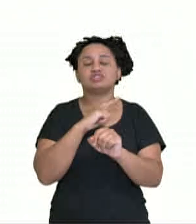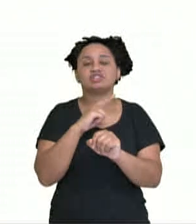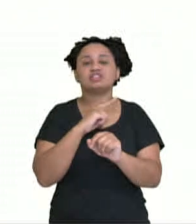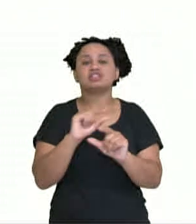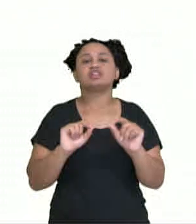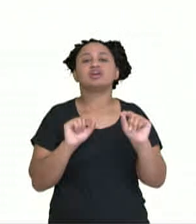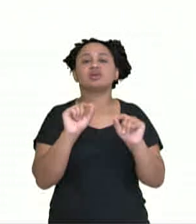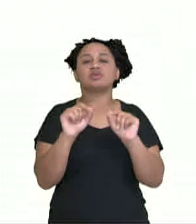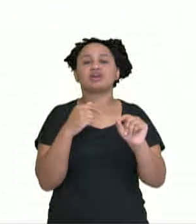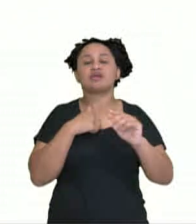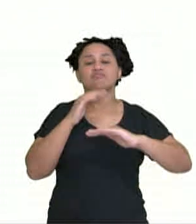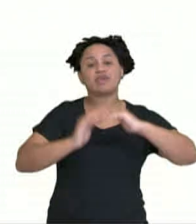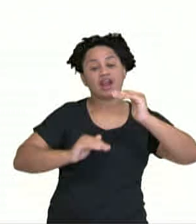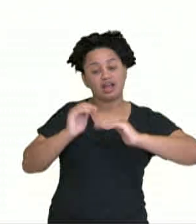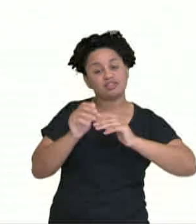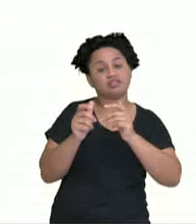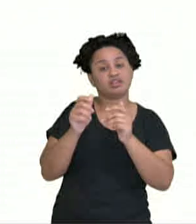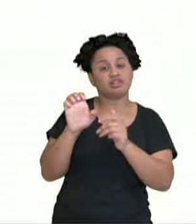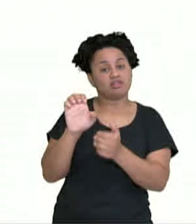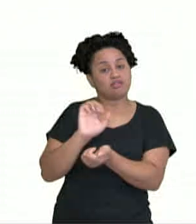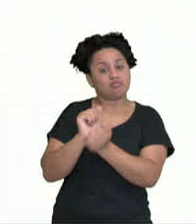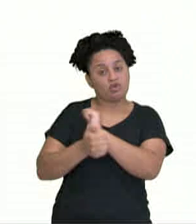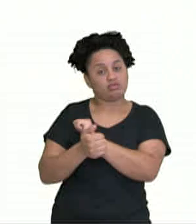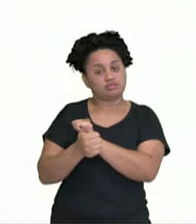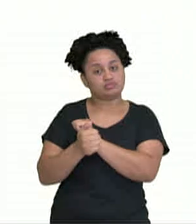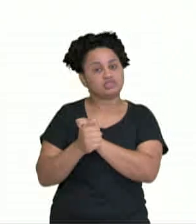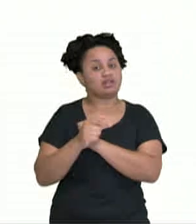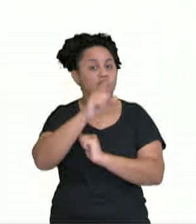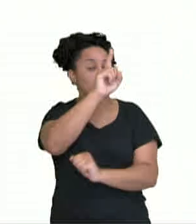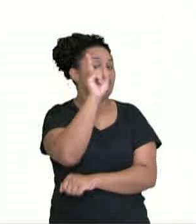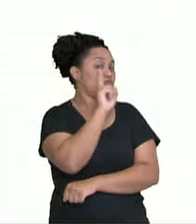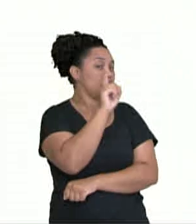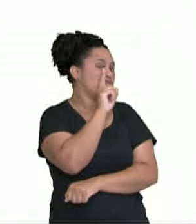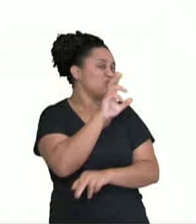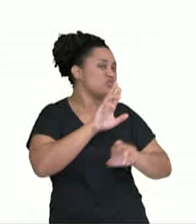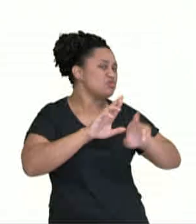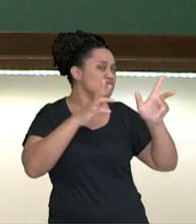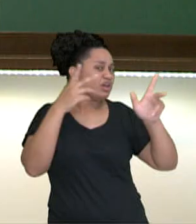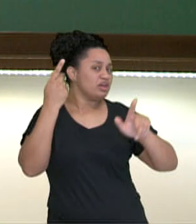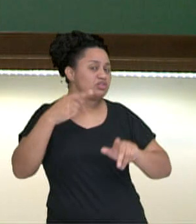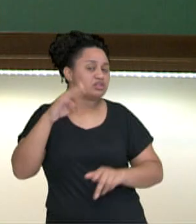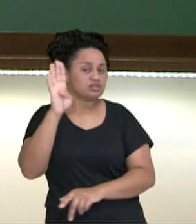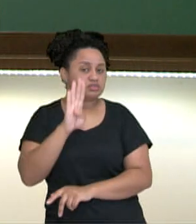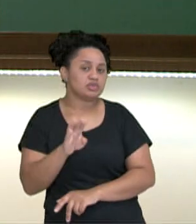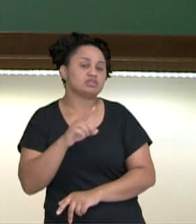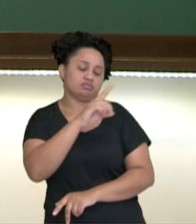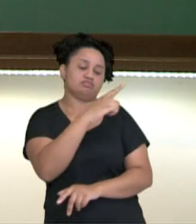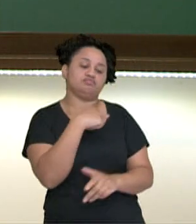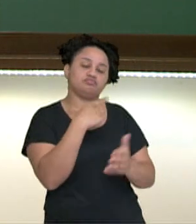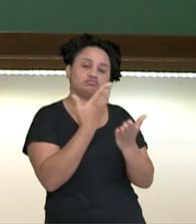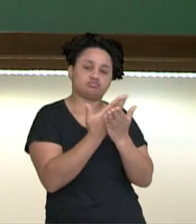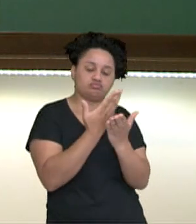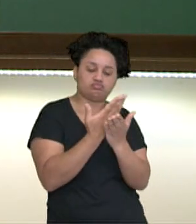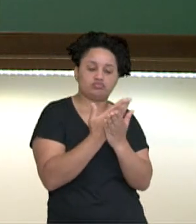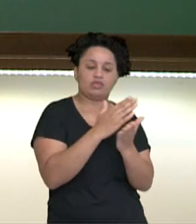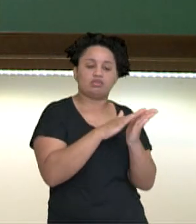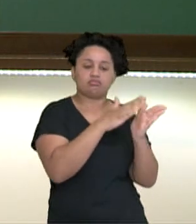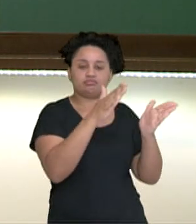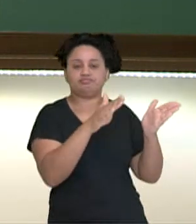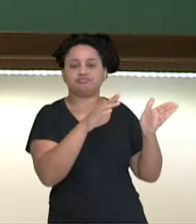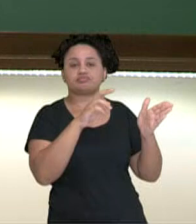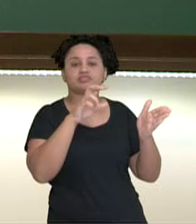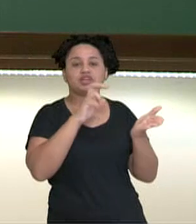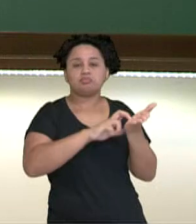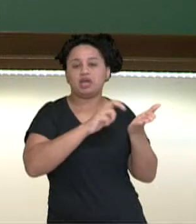escolares. Então, a organização escolar dos Estados Unidos é um pouco diferente da nossa. os alunos estudam, têm aulas no período da